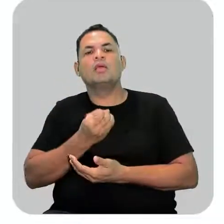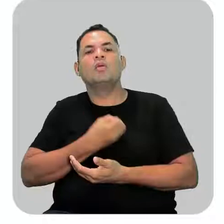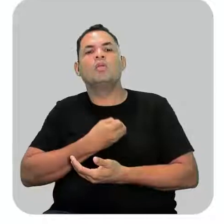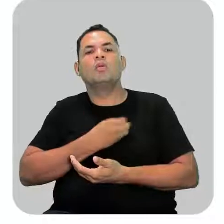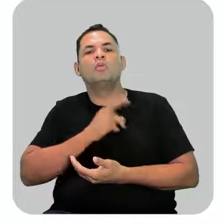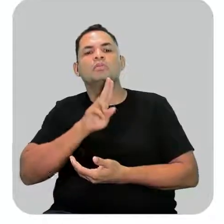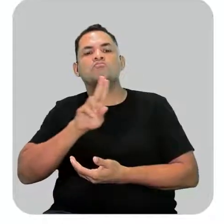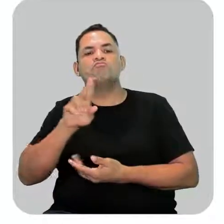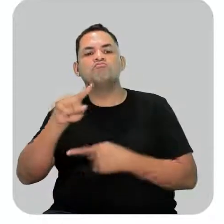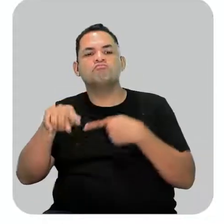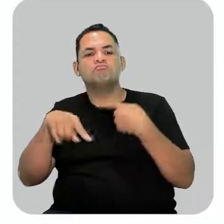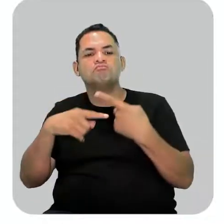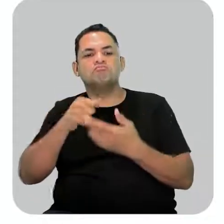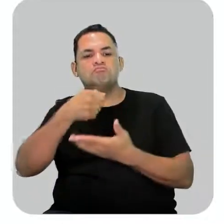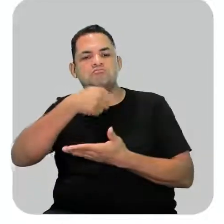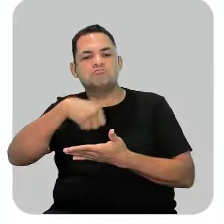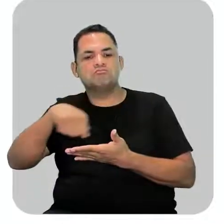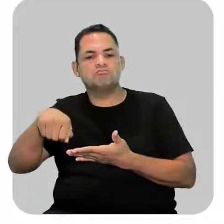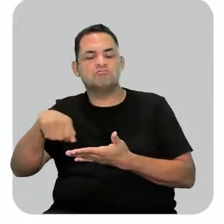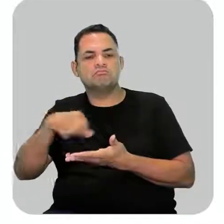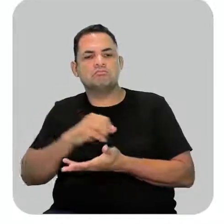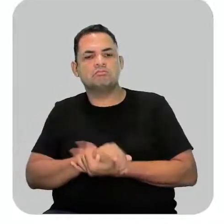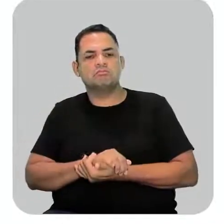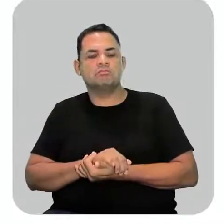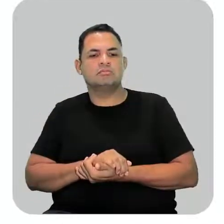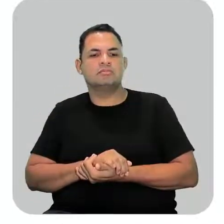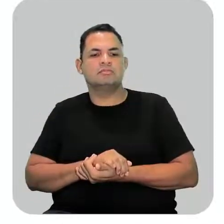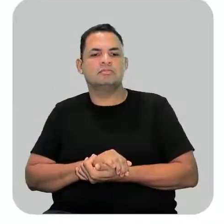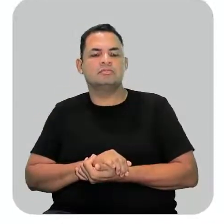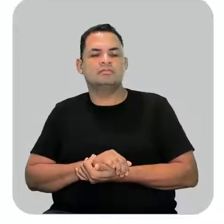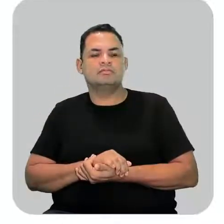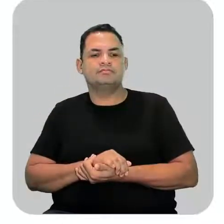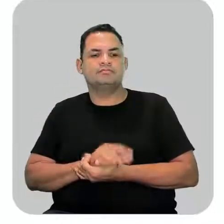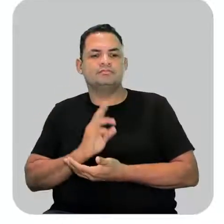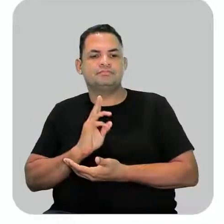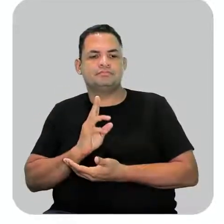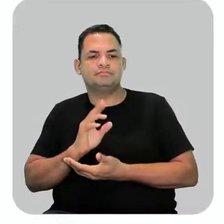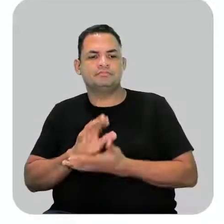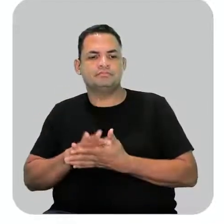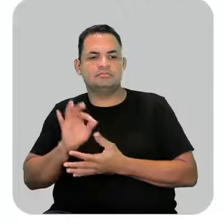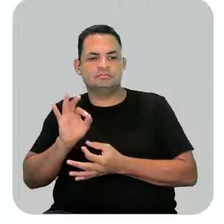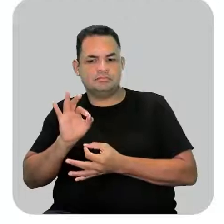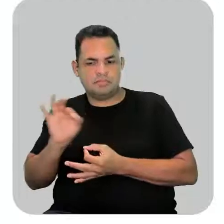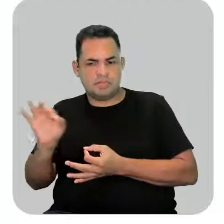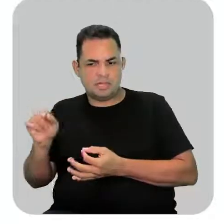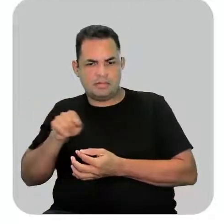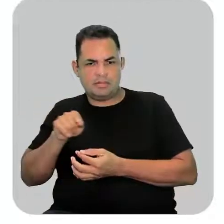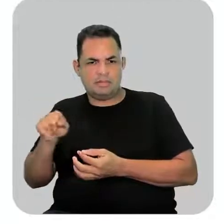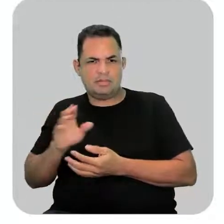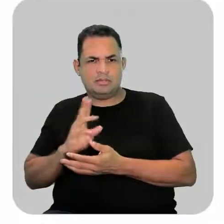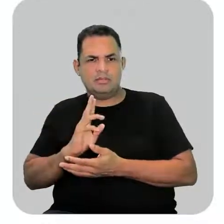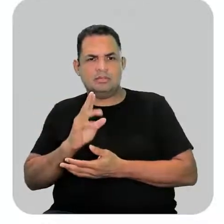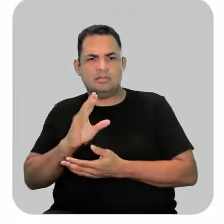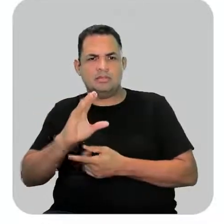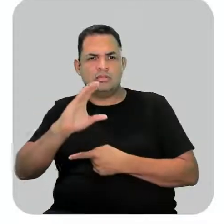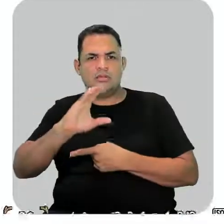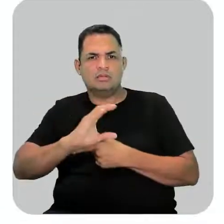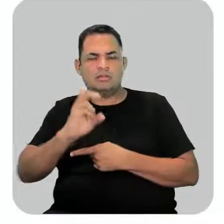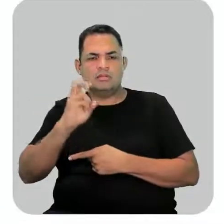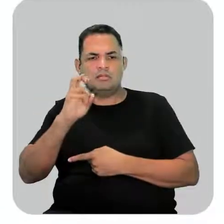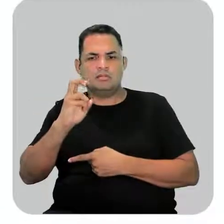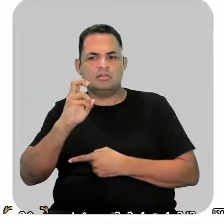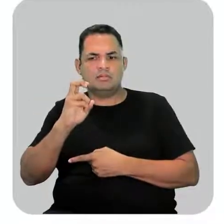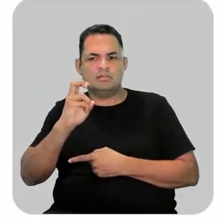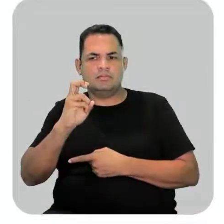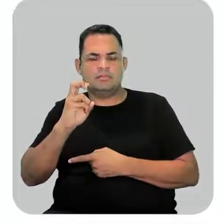nome normalmente. A minha ramificação sempre vem na frente, então ela está onde? Carbono 5. Então o